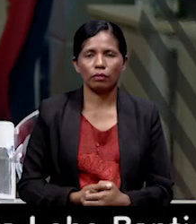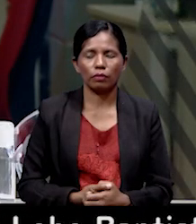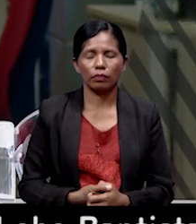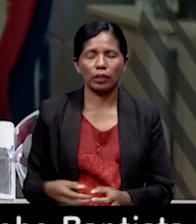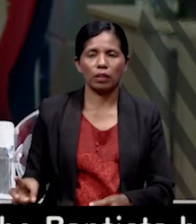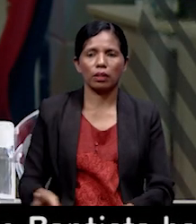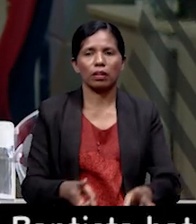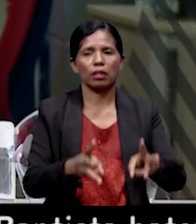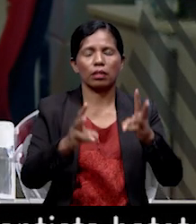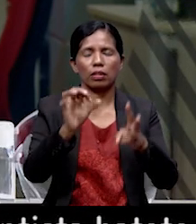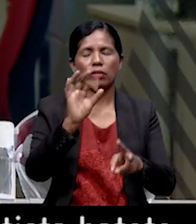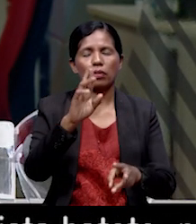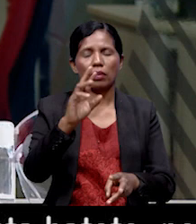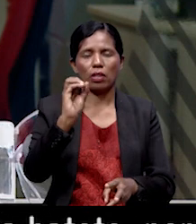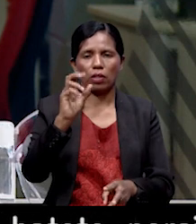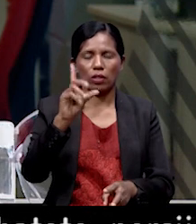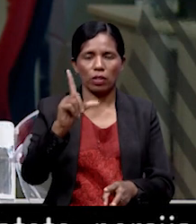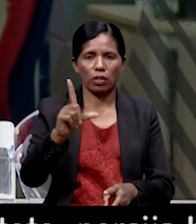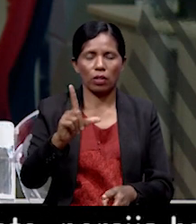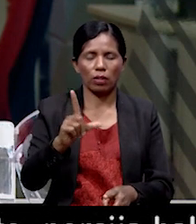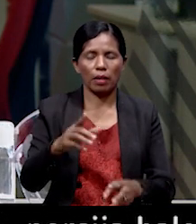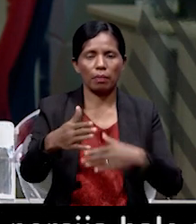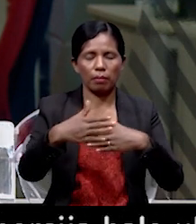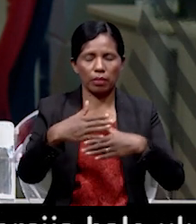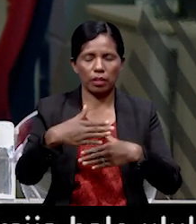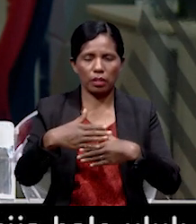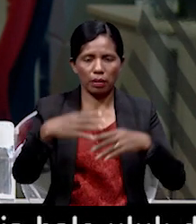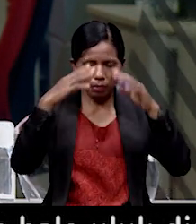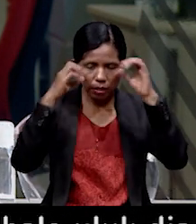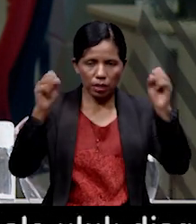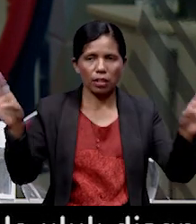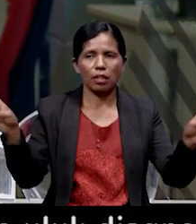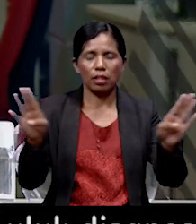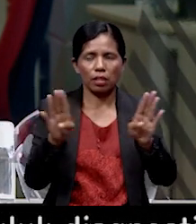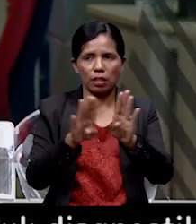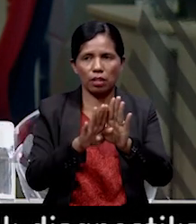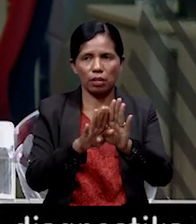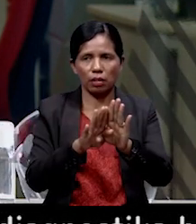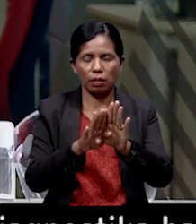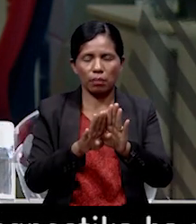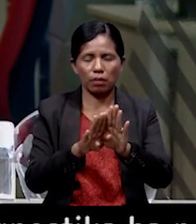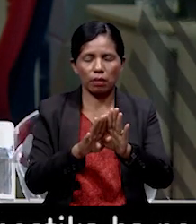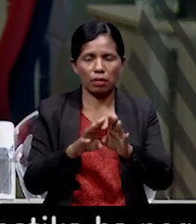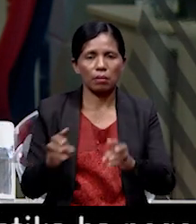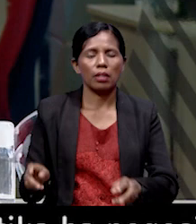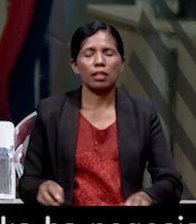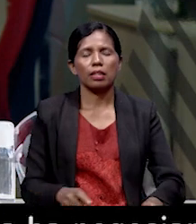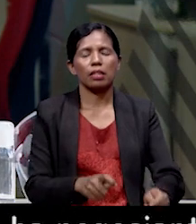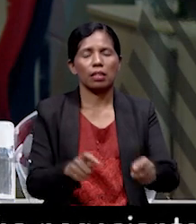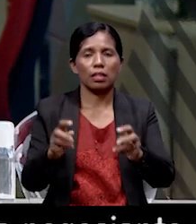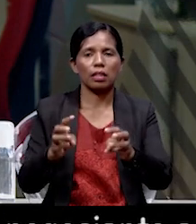Strada di Direção Farol, Basic Residência, Presidente da República, taca provisório para movimento transporte